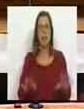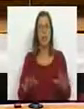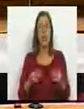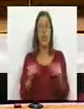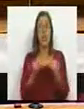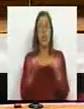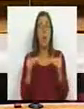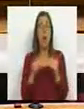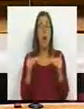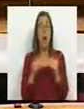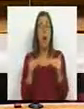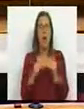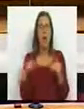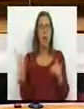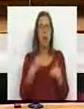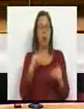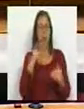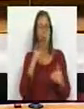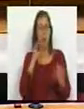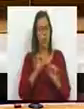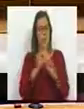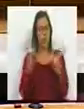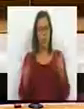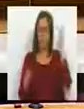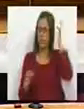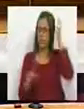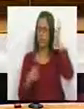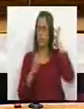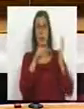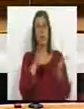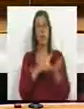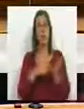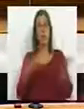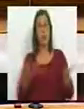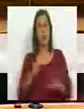e Senhor deputado, igualdade eu penso que entre todos. ficou clara a sua posição e, entretanto, o